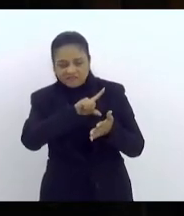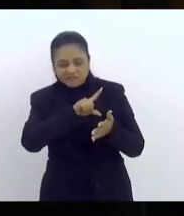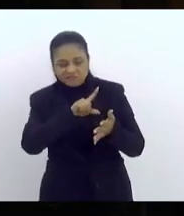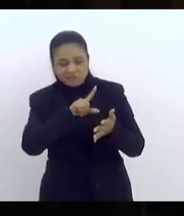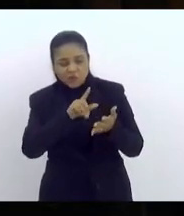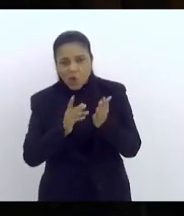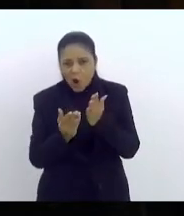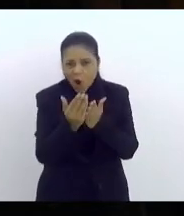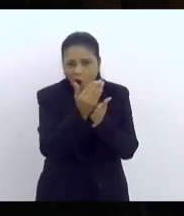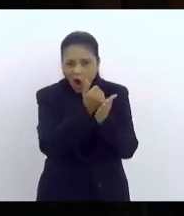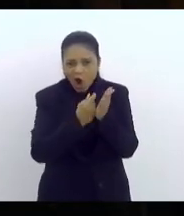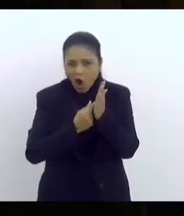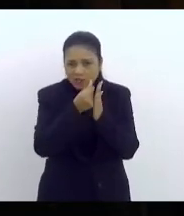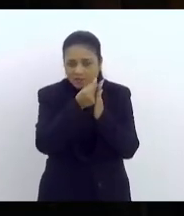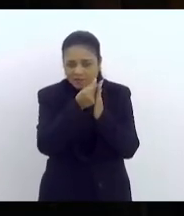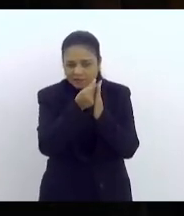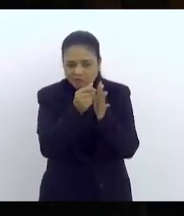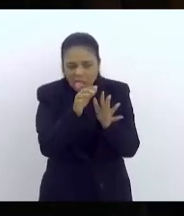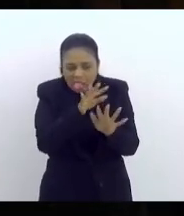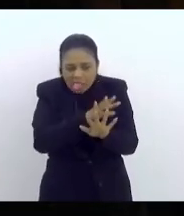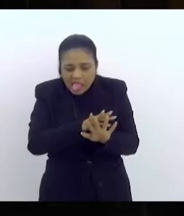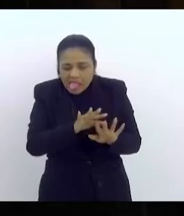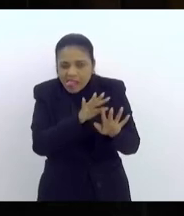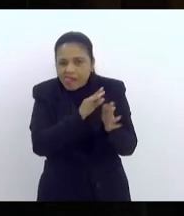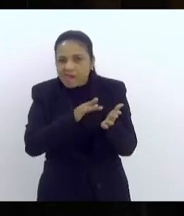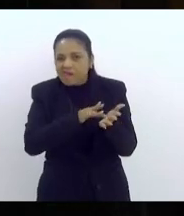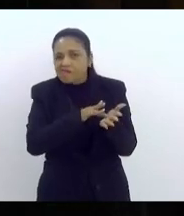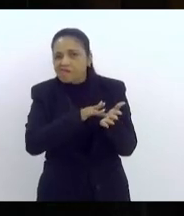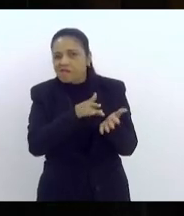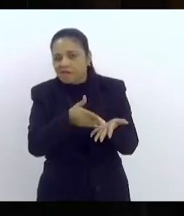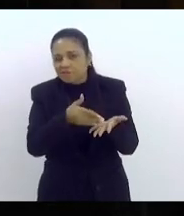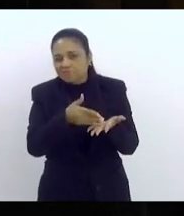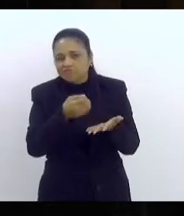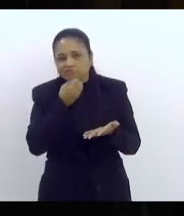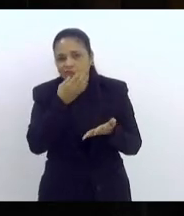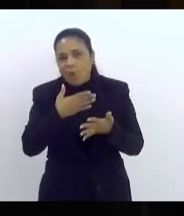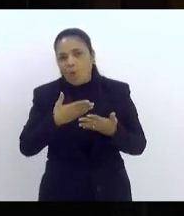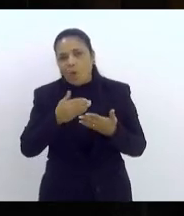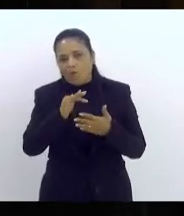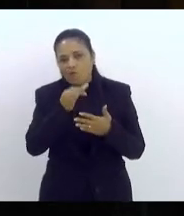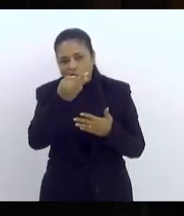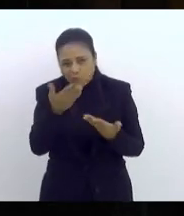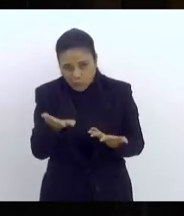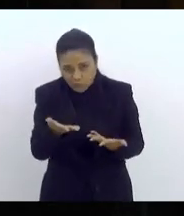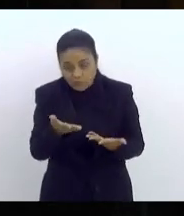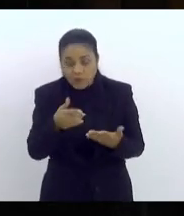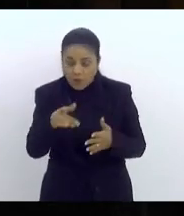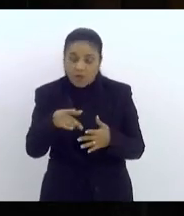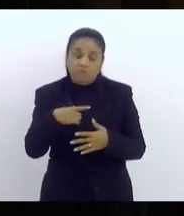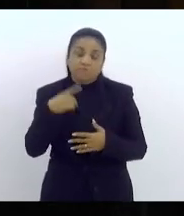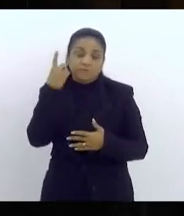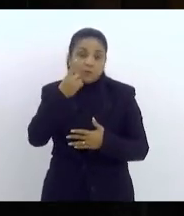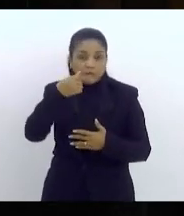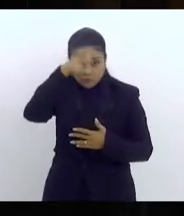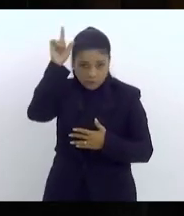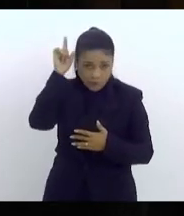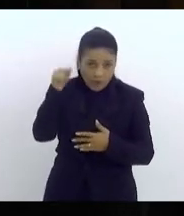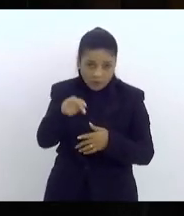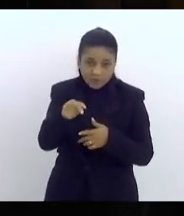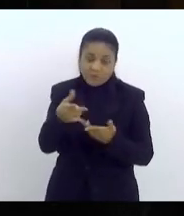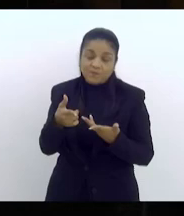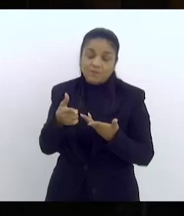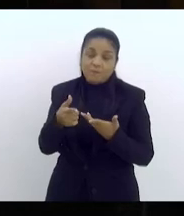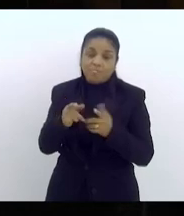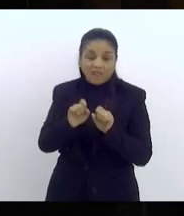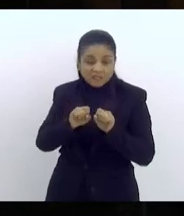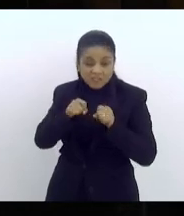um bom encaminhamento a segunda questão que eu queria colocar e aí fazer um registro especial ao deputado Luiz Paulo Corrêa da Rocha que